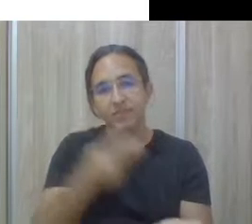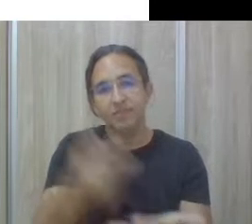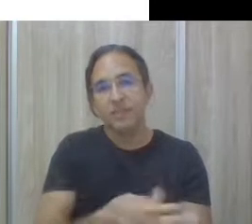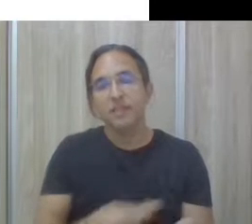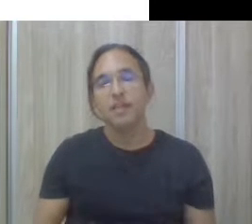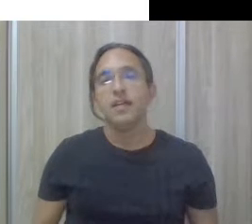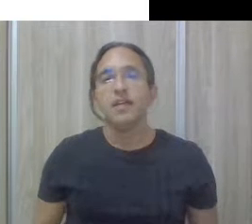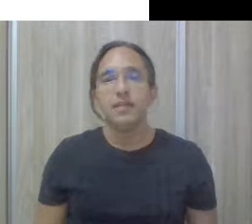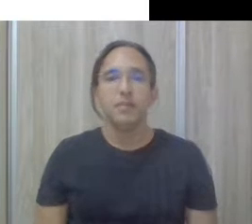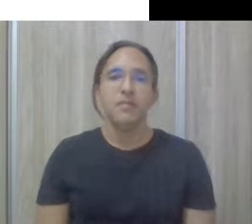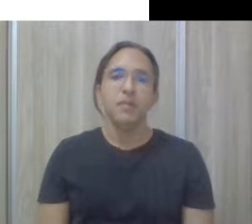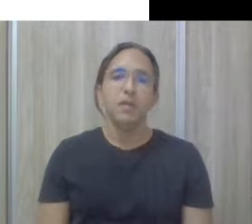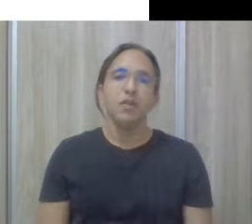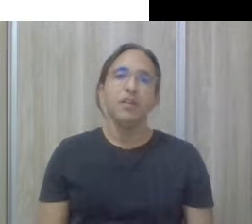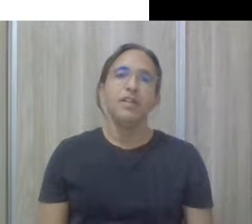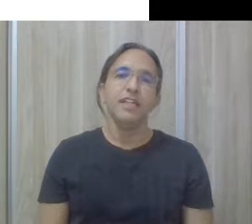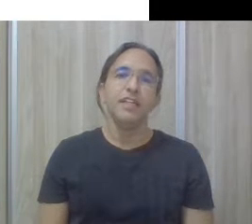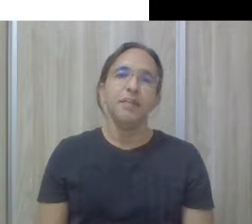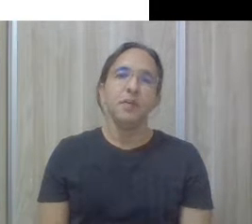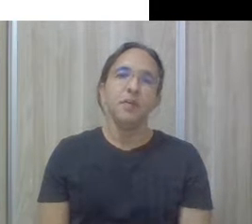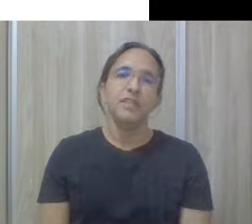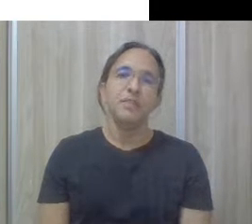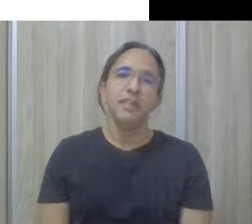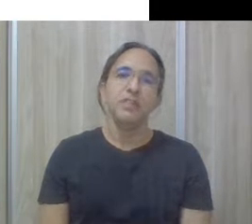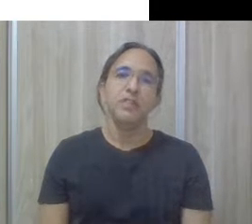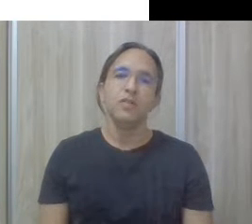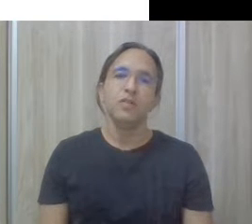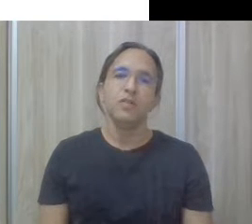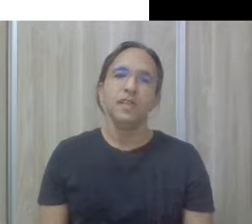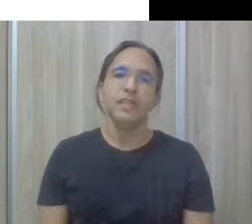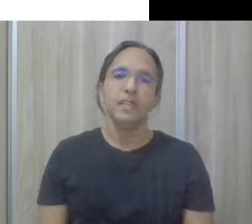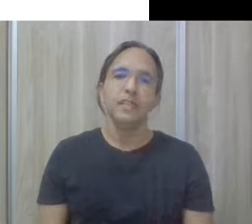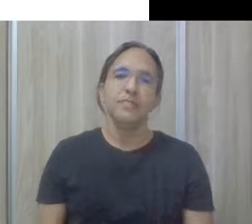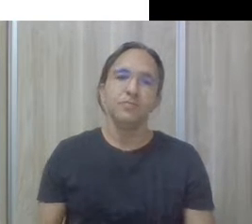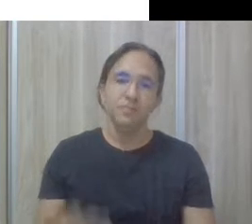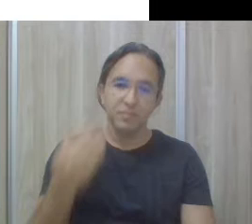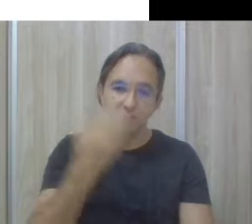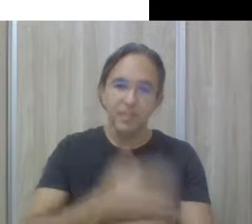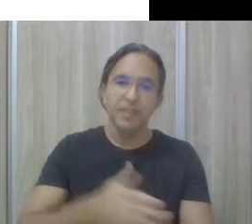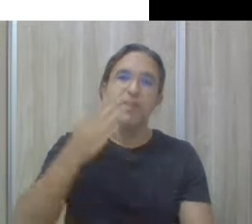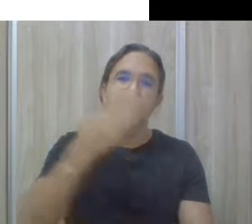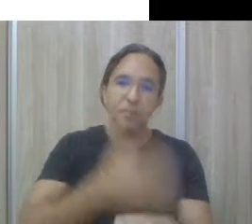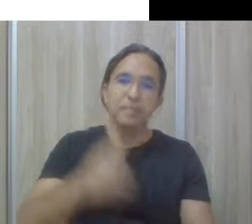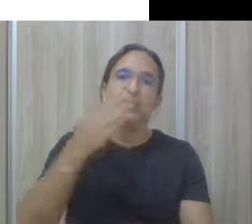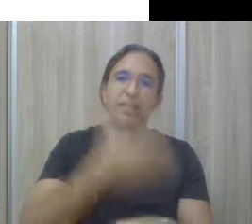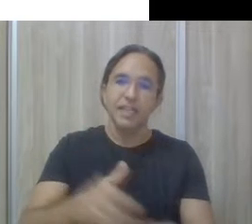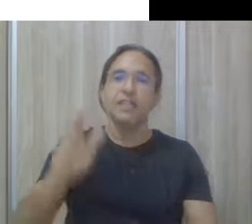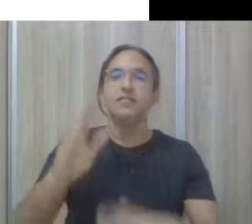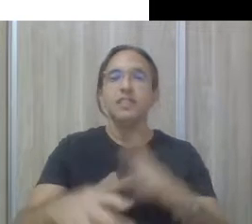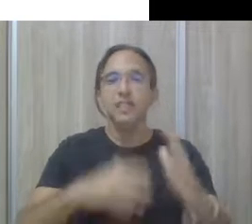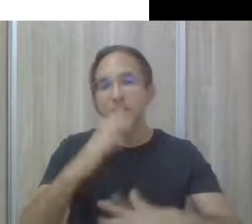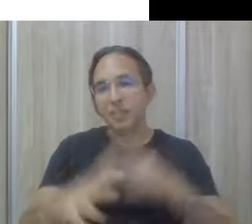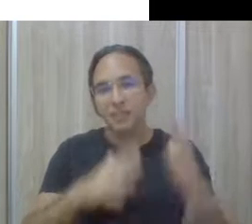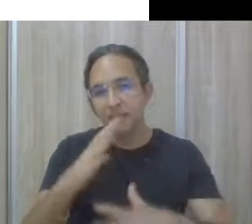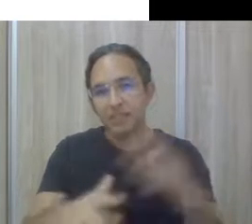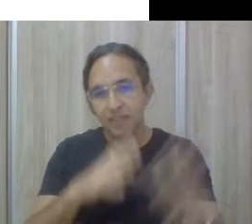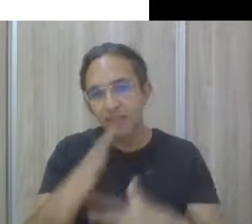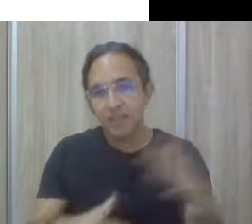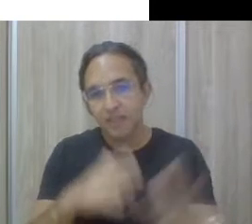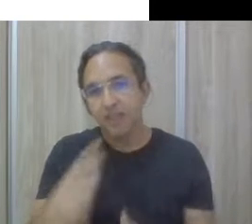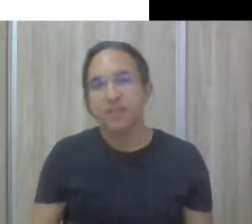errado. Depois você me corrige aí depois, mas eu estou tentando, praticando